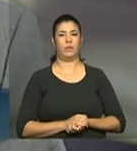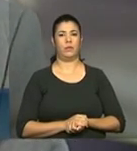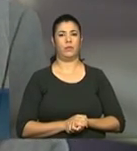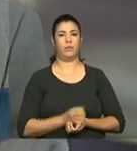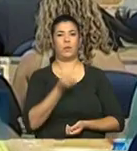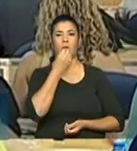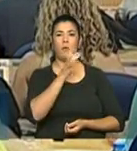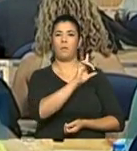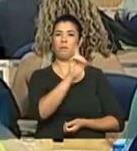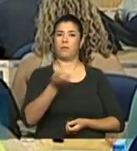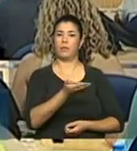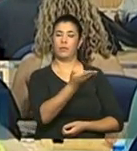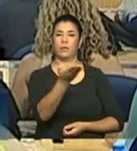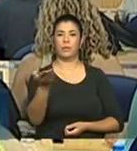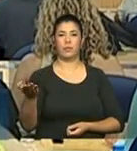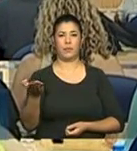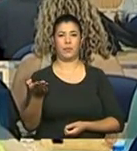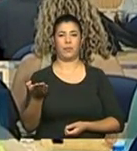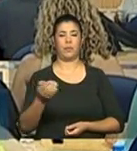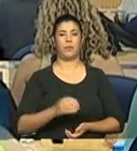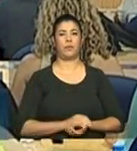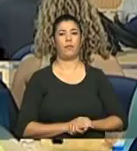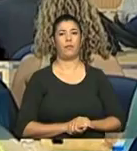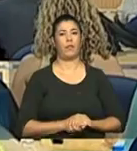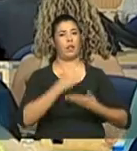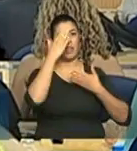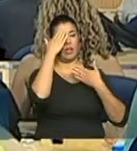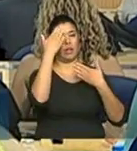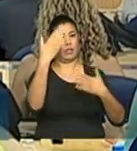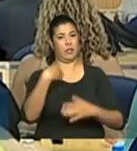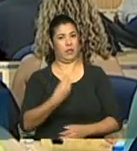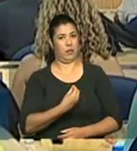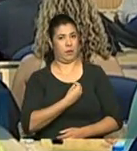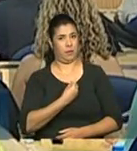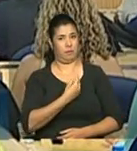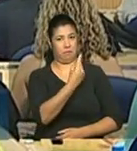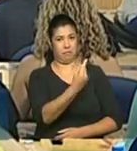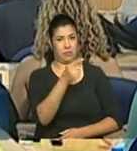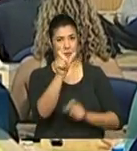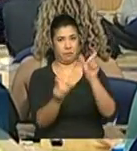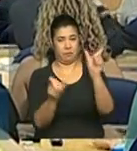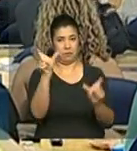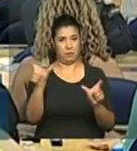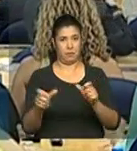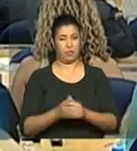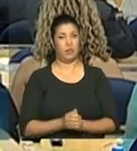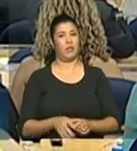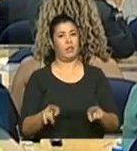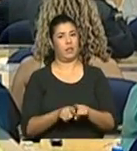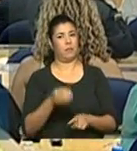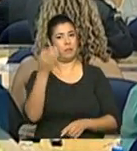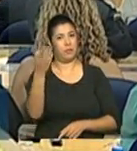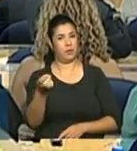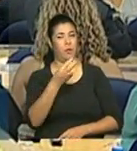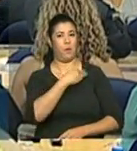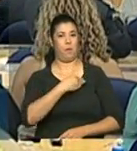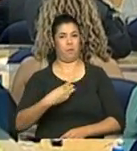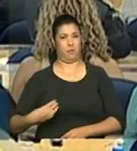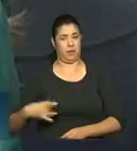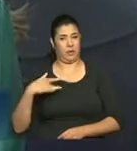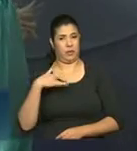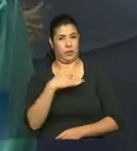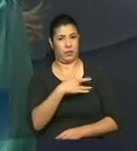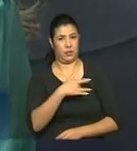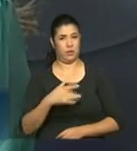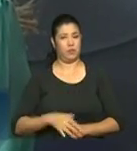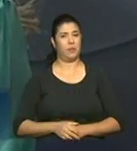Bom dia a todos e a todas. Agradeço a presença de cada um de vocês, ao senhor ministro pela